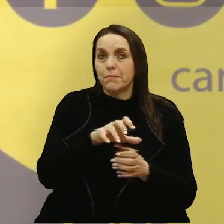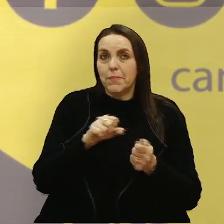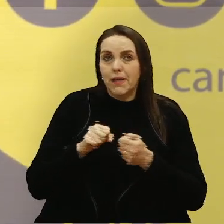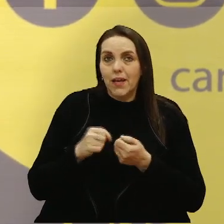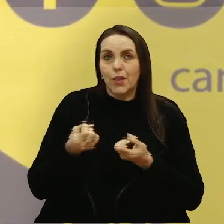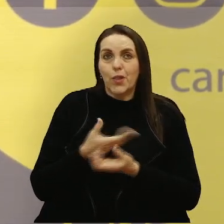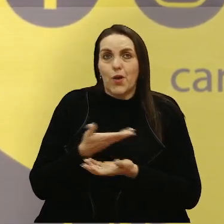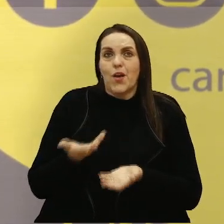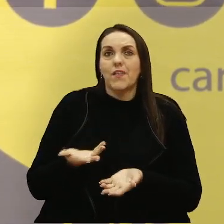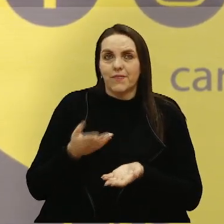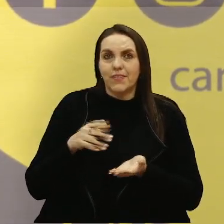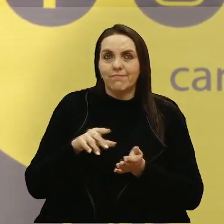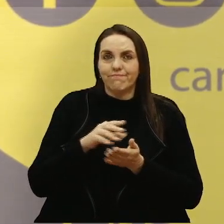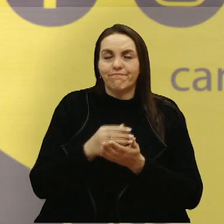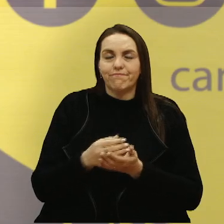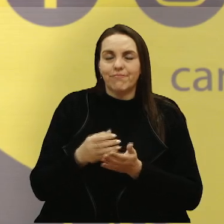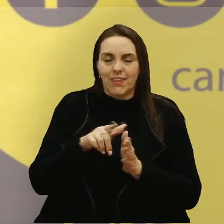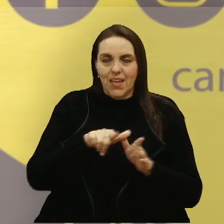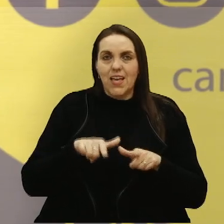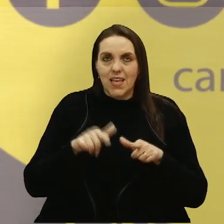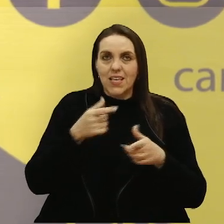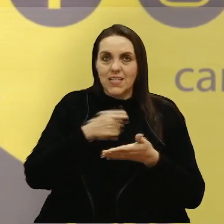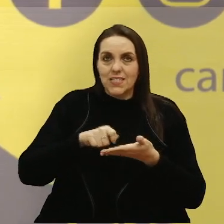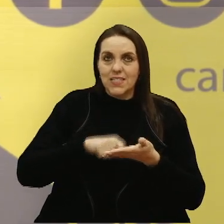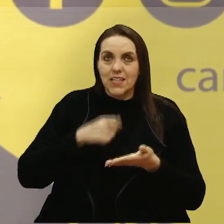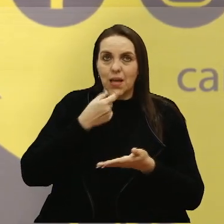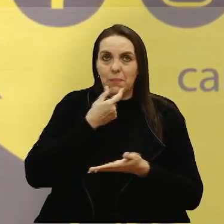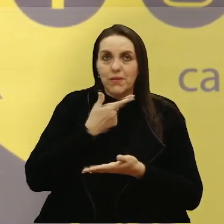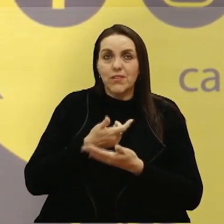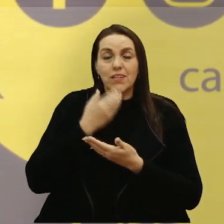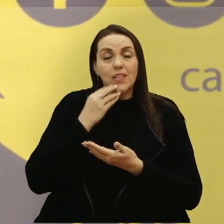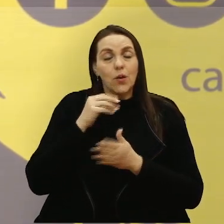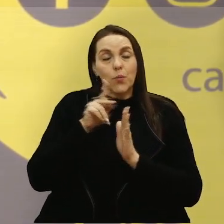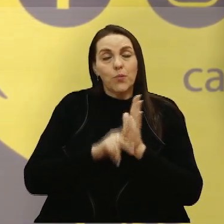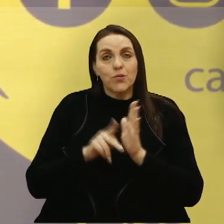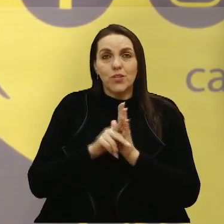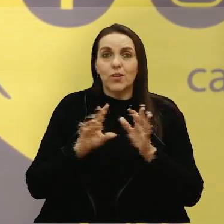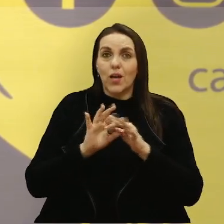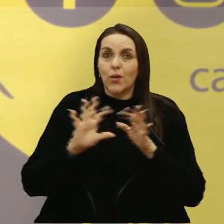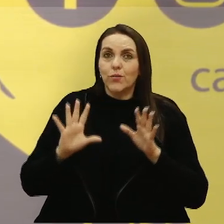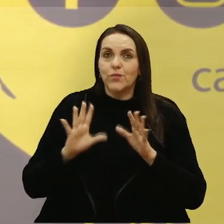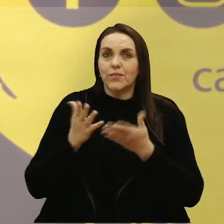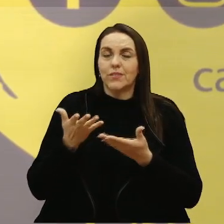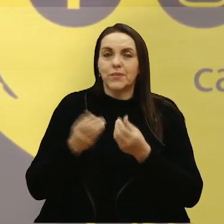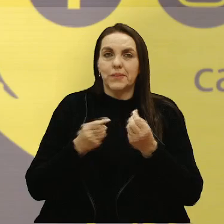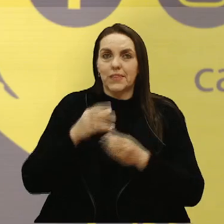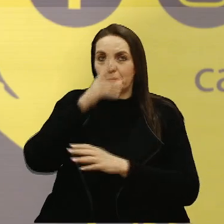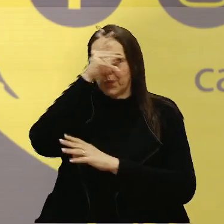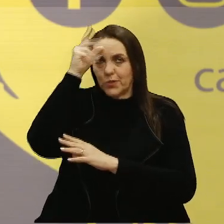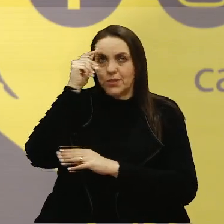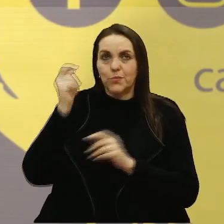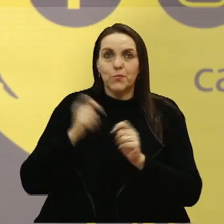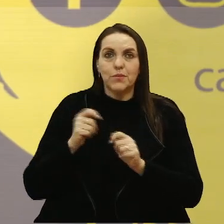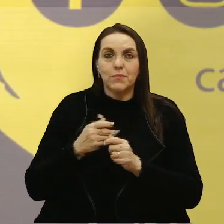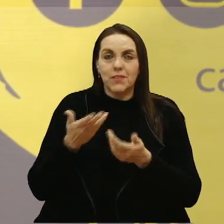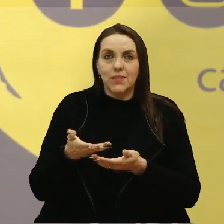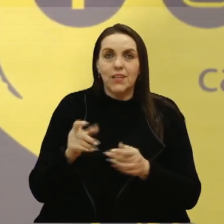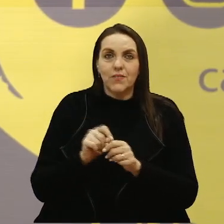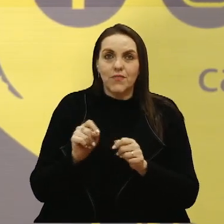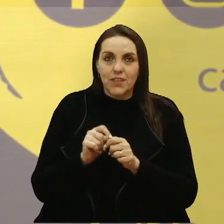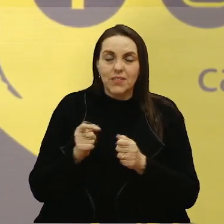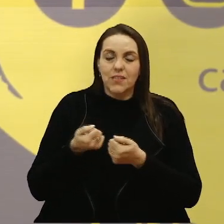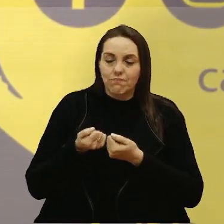né? Então, é que esse projeto, ele autoriza, né, que o município possa estar fazendo o alcance,